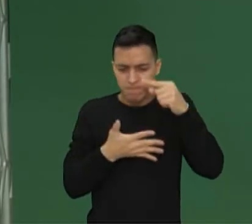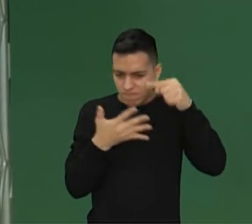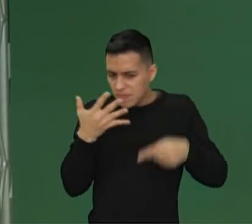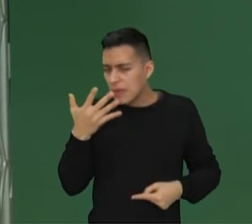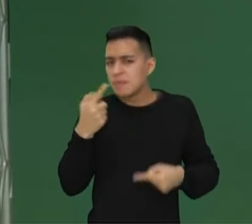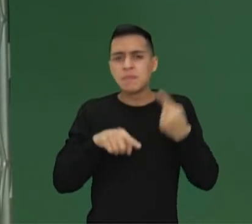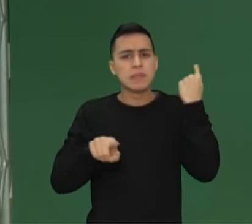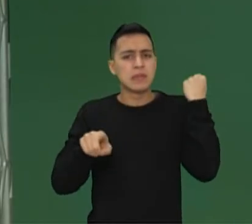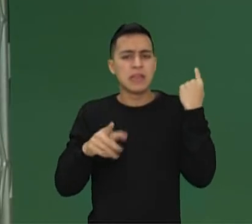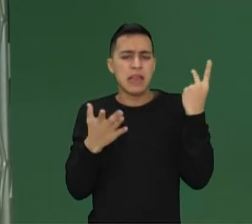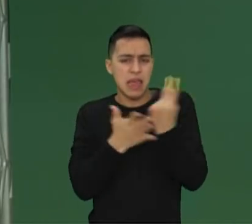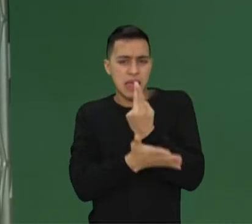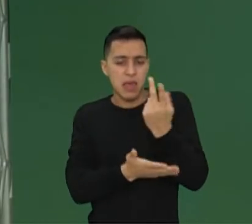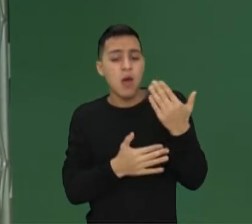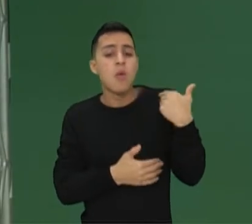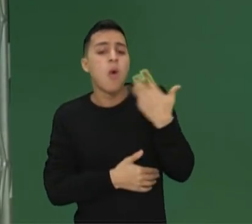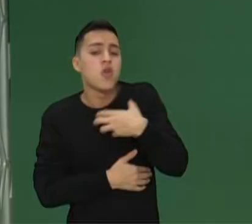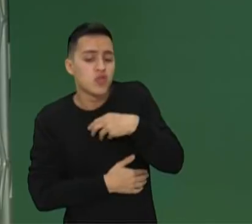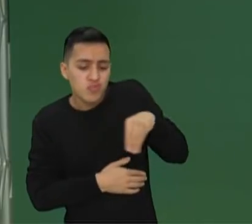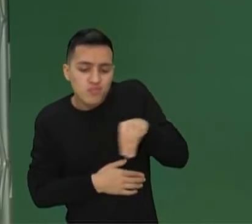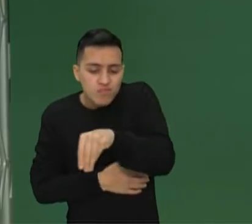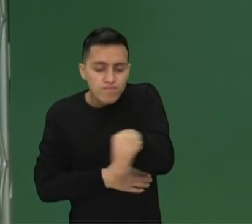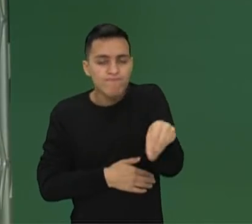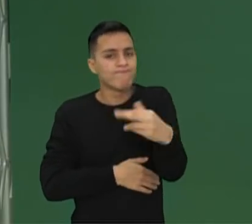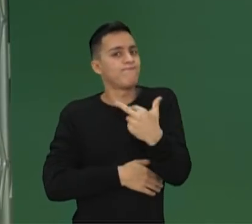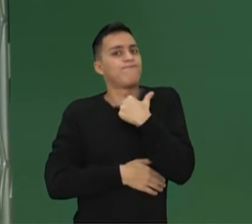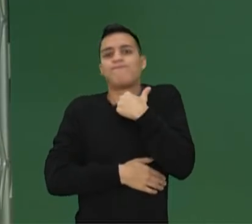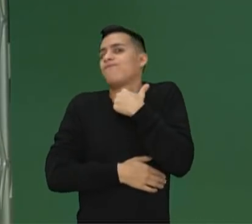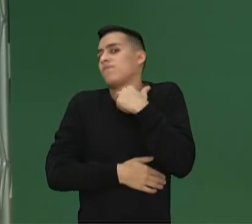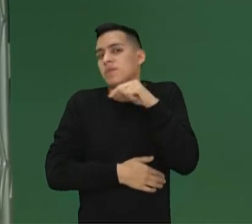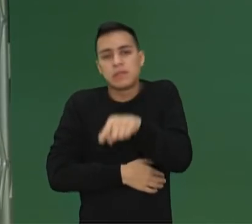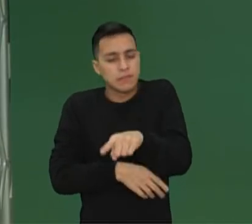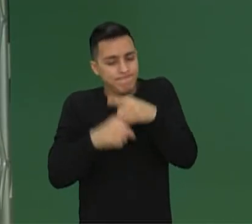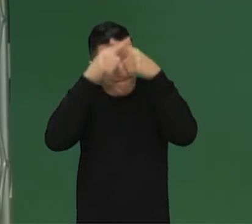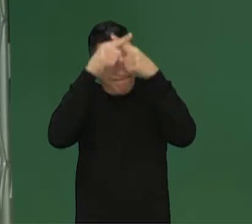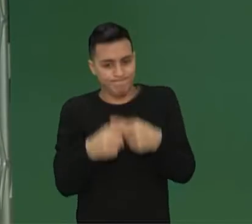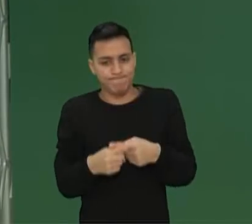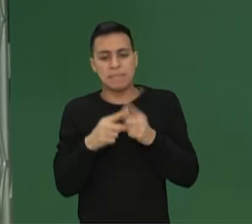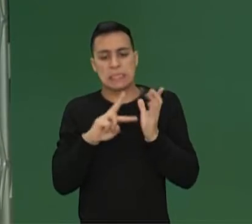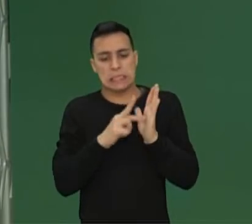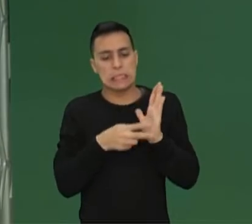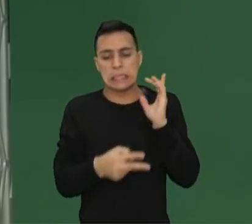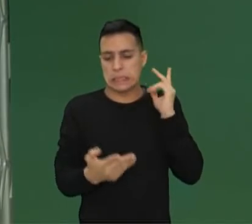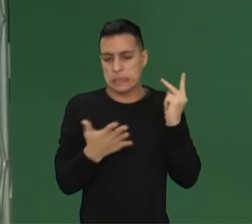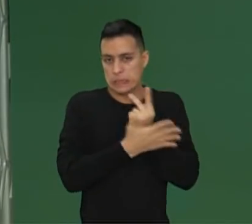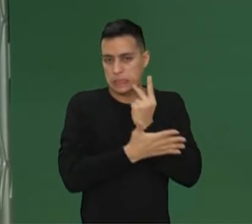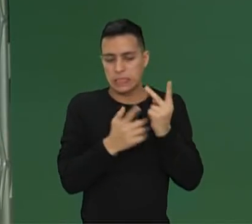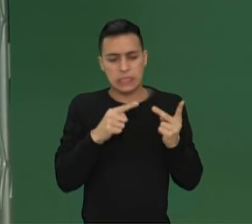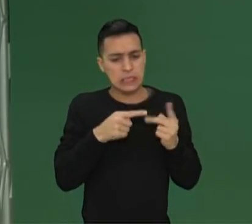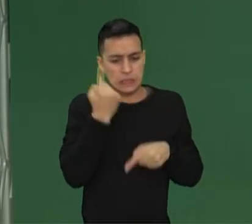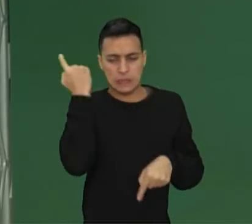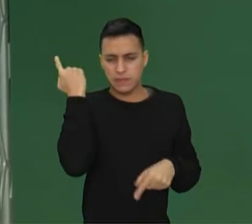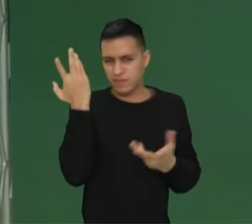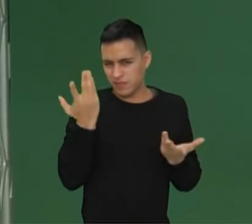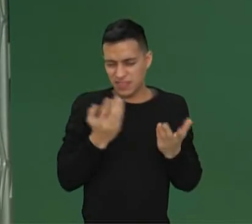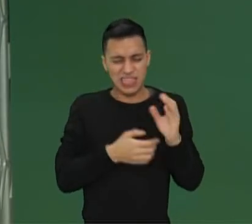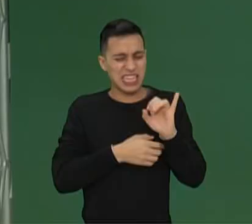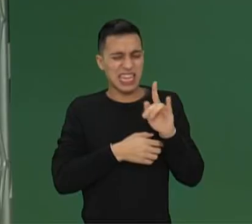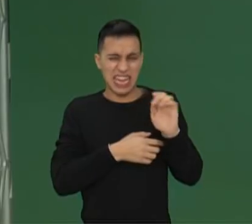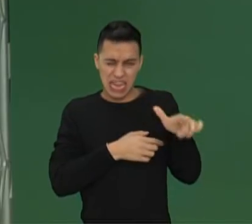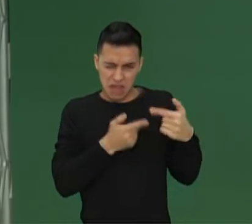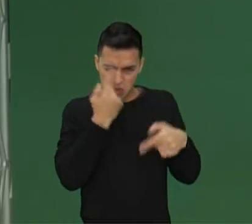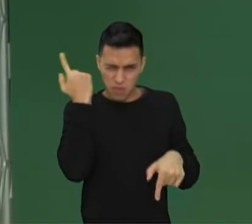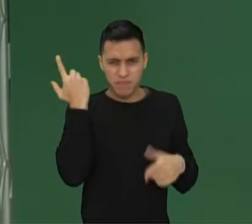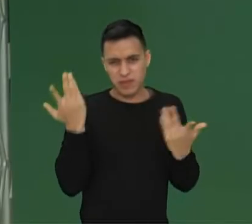vai ver quais tipos de lances agora a gente entra nessa lista de irregulares ou ilegais,